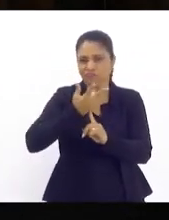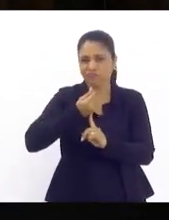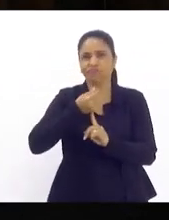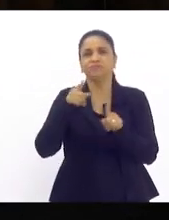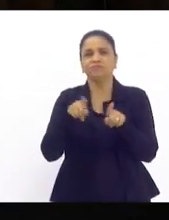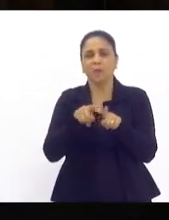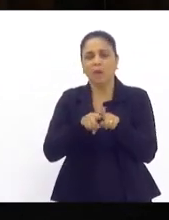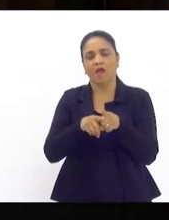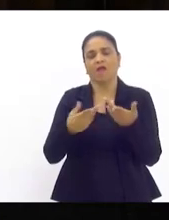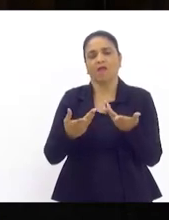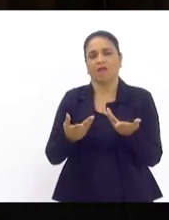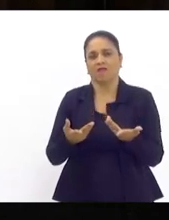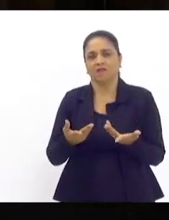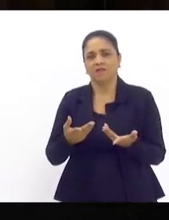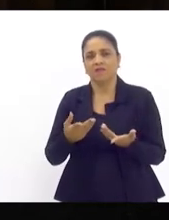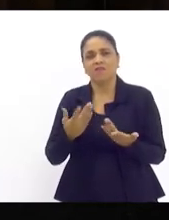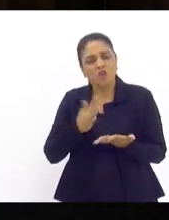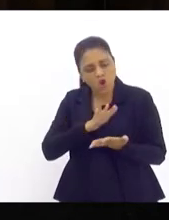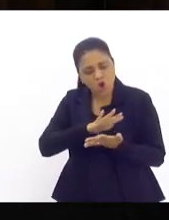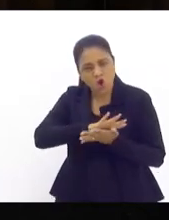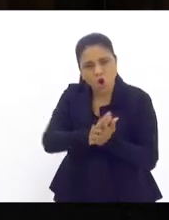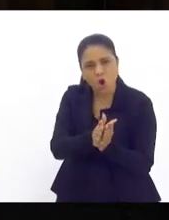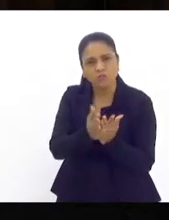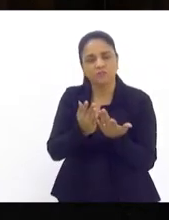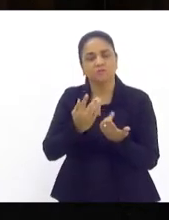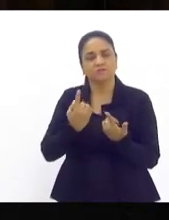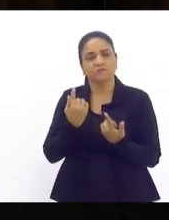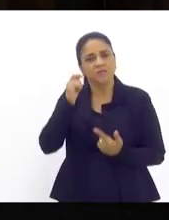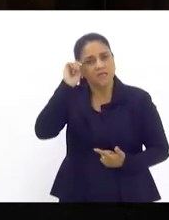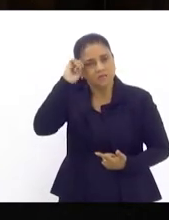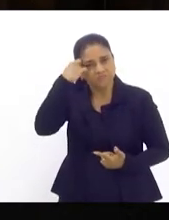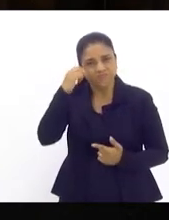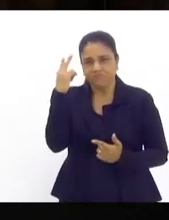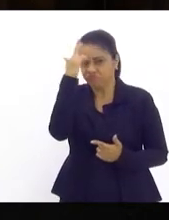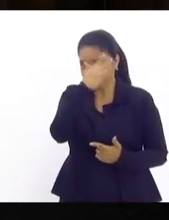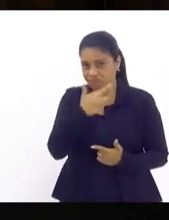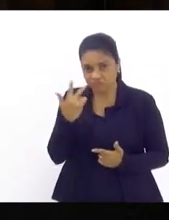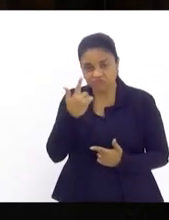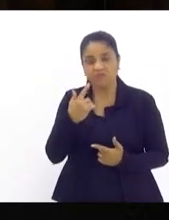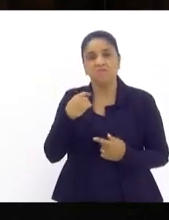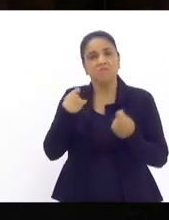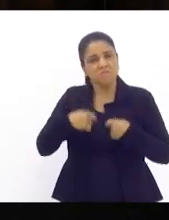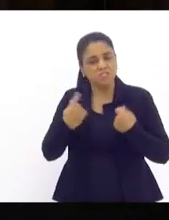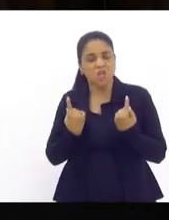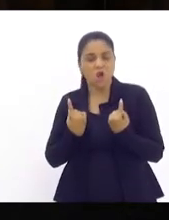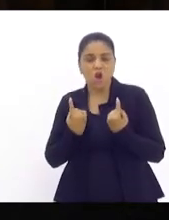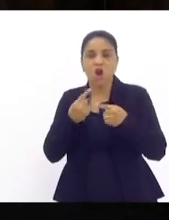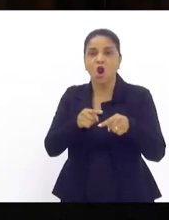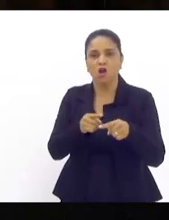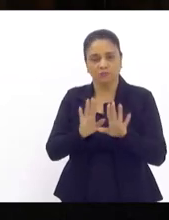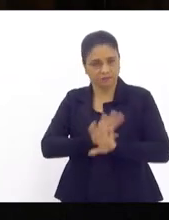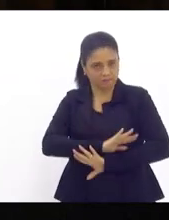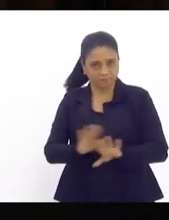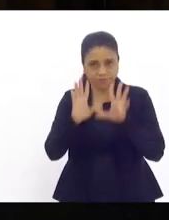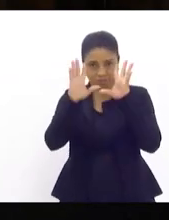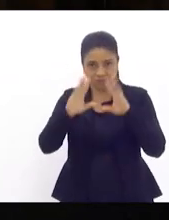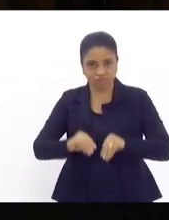preciso combater o racismo em toda a sua presença. Aqui na LERJ, nós temos o Fórum de